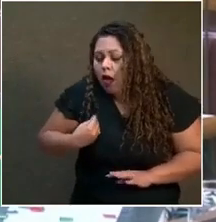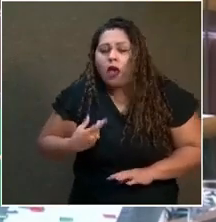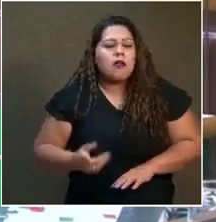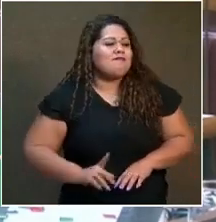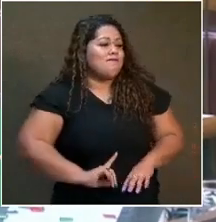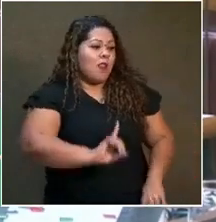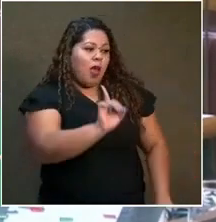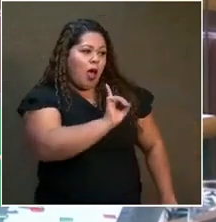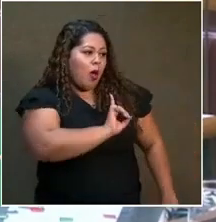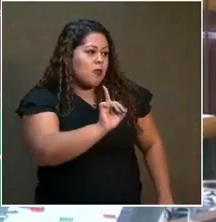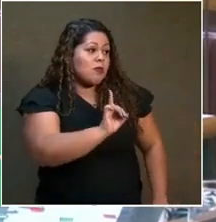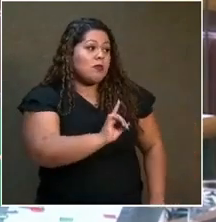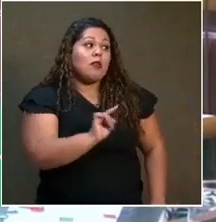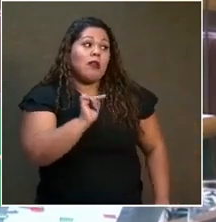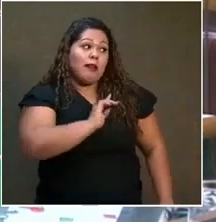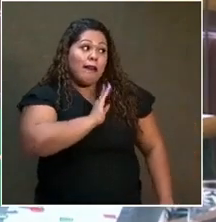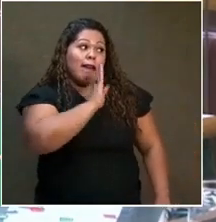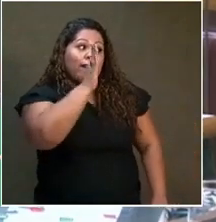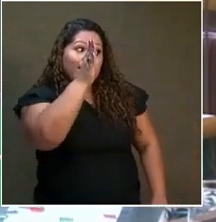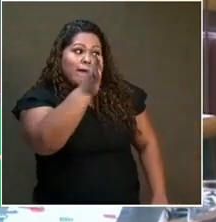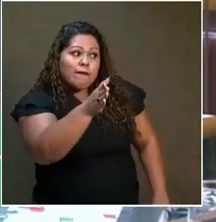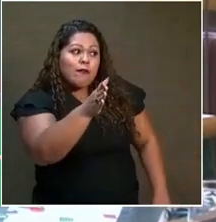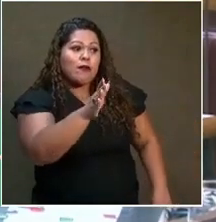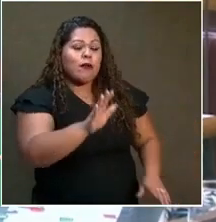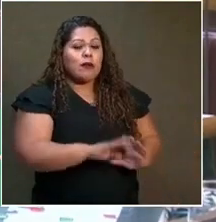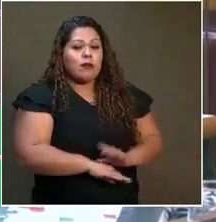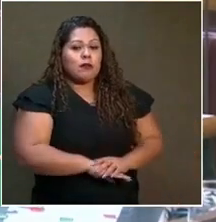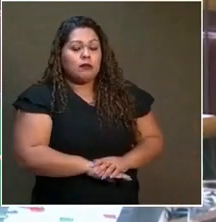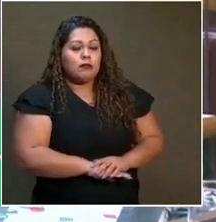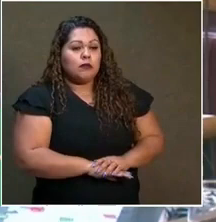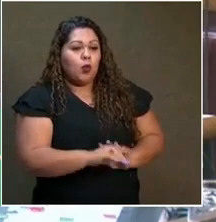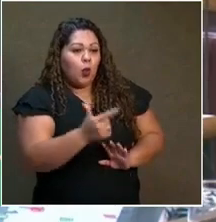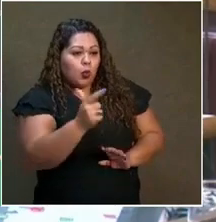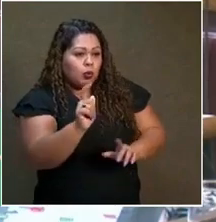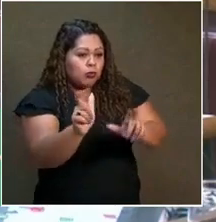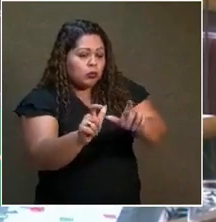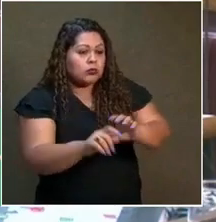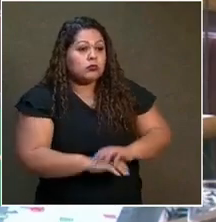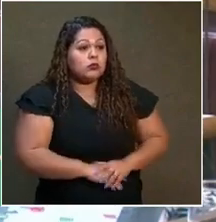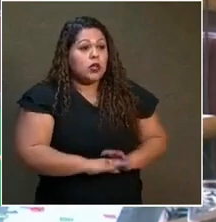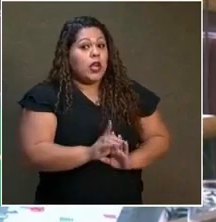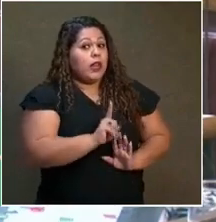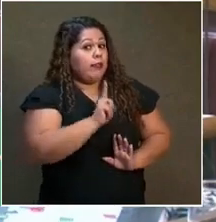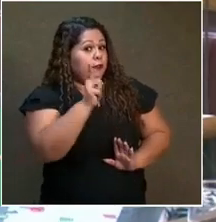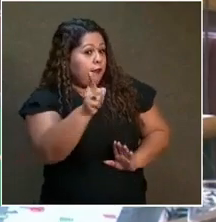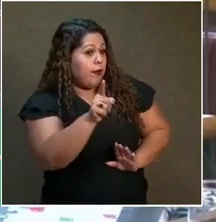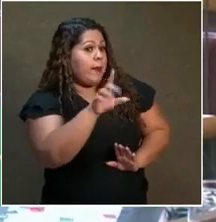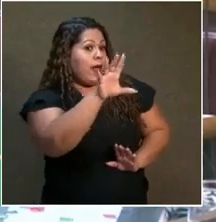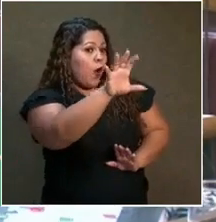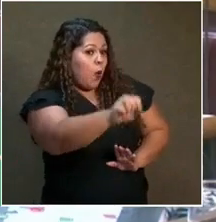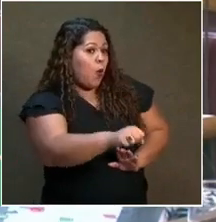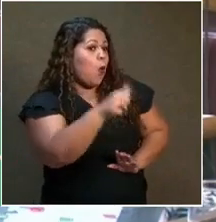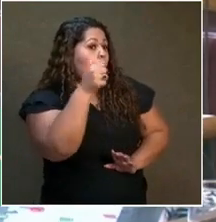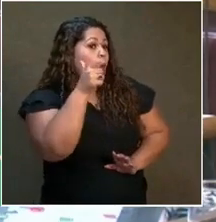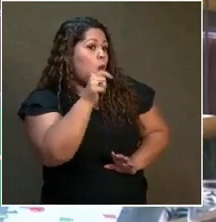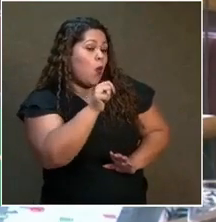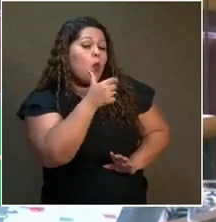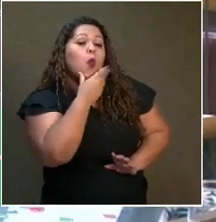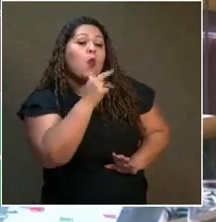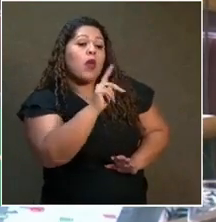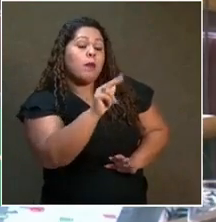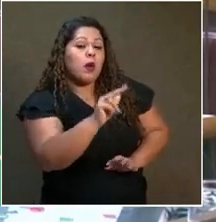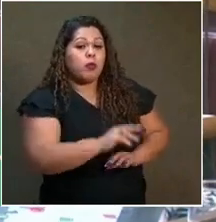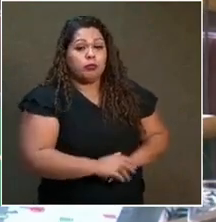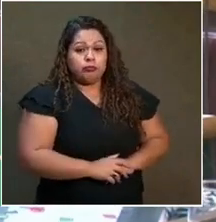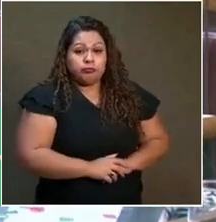diz, não, ele foi na casa do irmão dele. O Cássio falou aqui que ele foi buscar o irmão dele para ajudar ele e depois foi